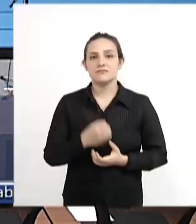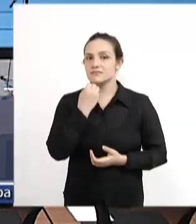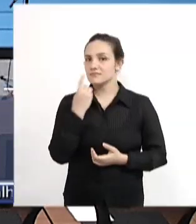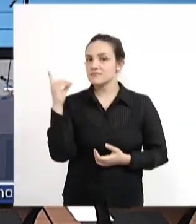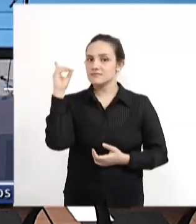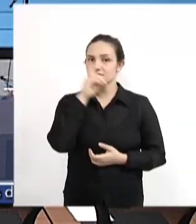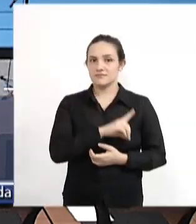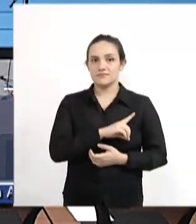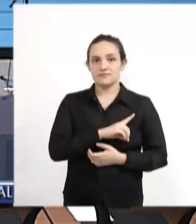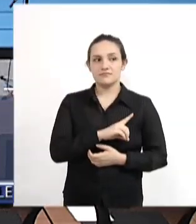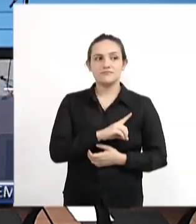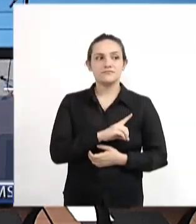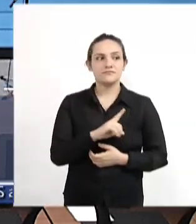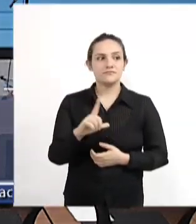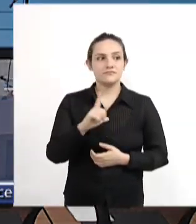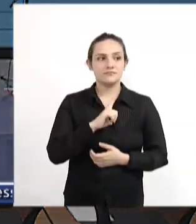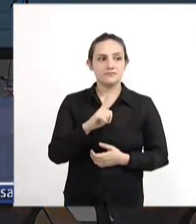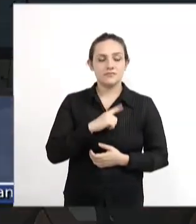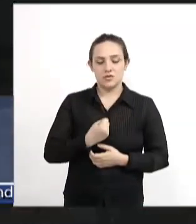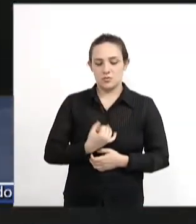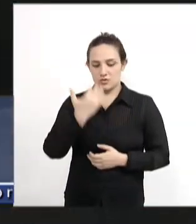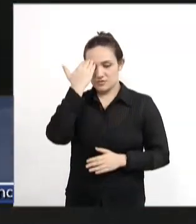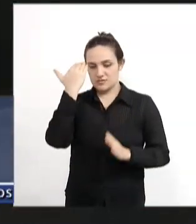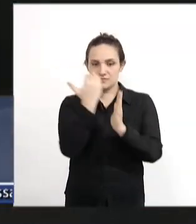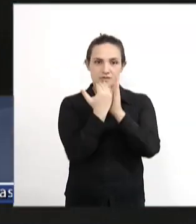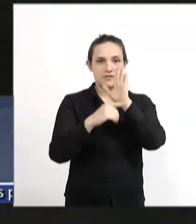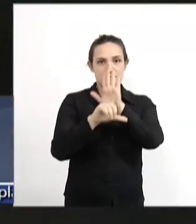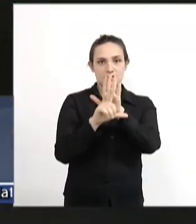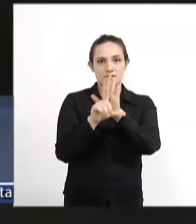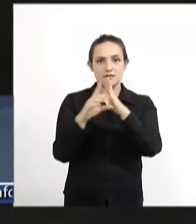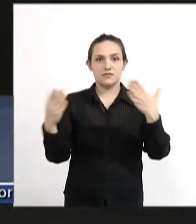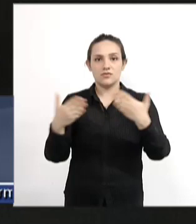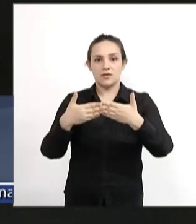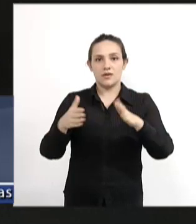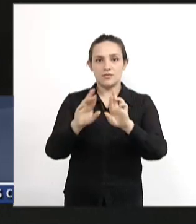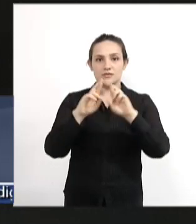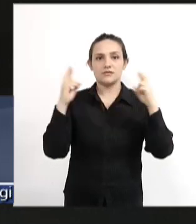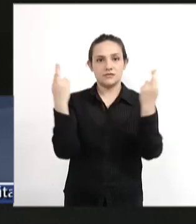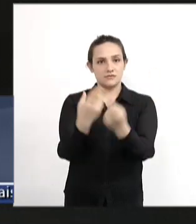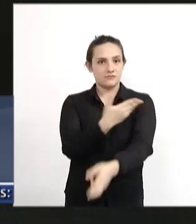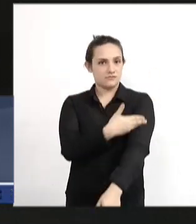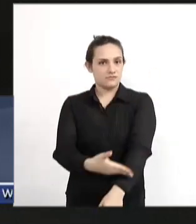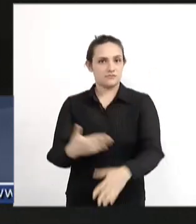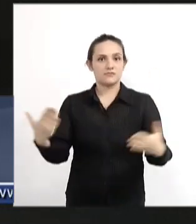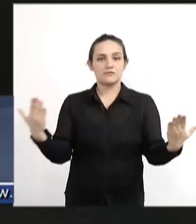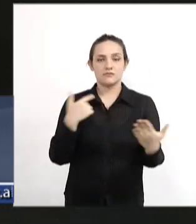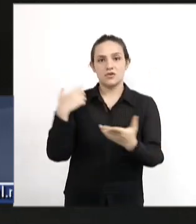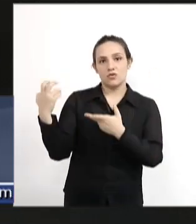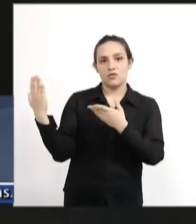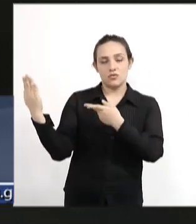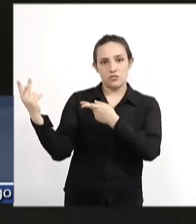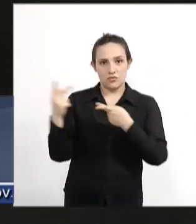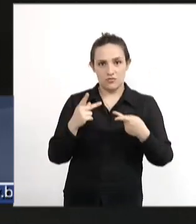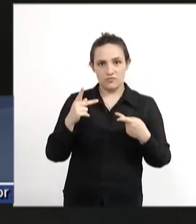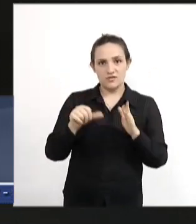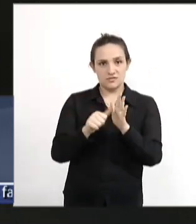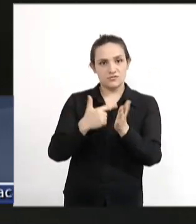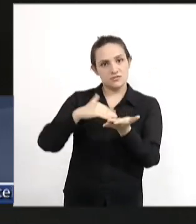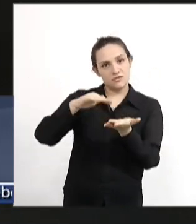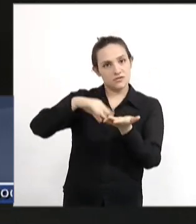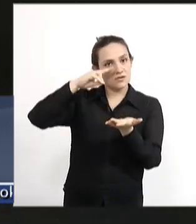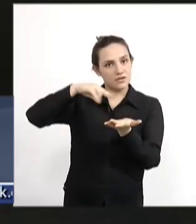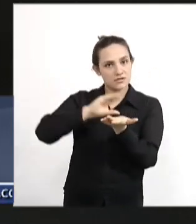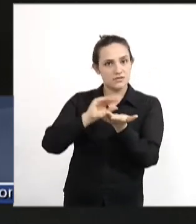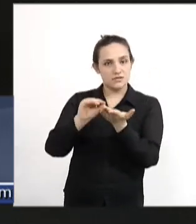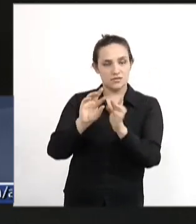Bom dia. Havendo número legal, declaro aberta a presente sessão ordinária. Com a palavra, o senhor segundo secretário para a leitura da